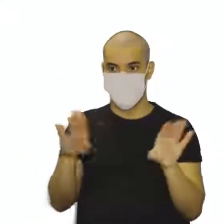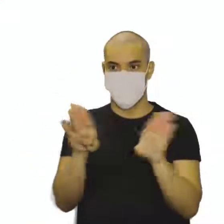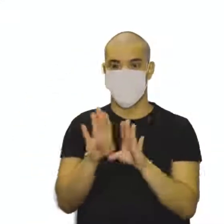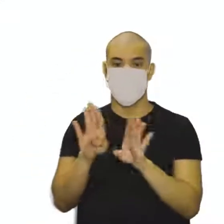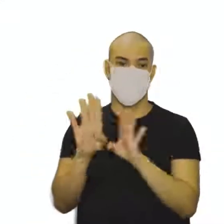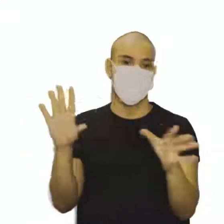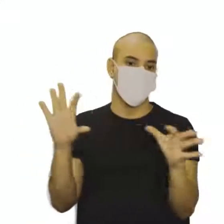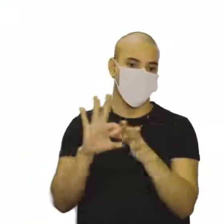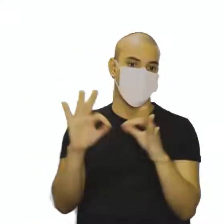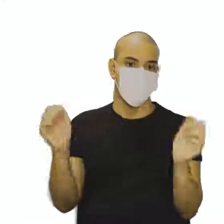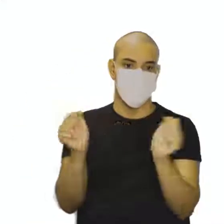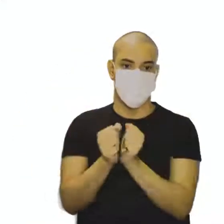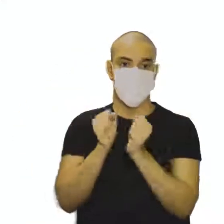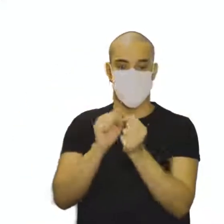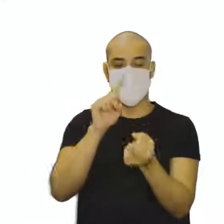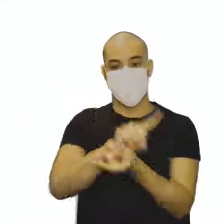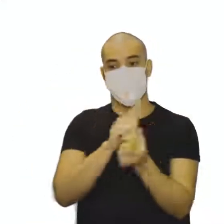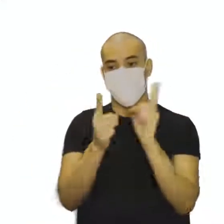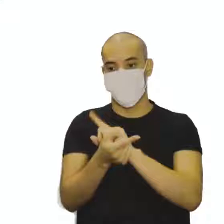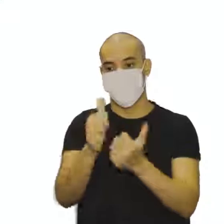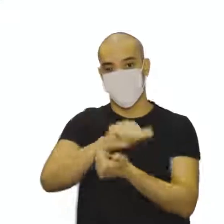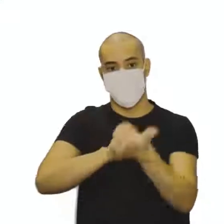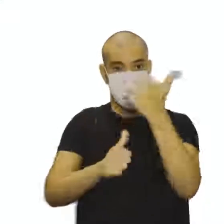com ele pode-se converter